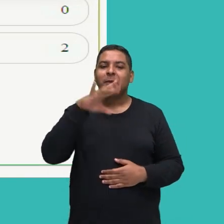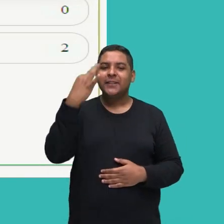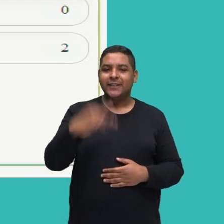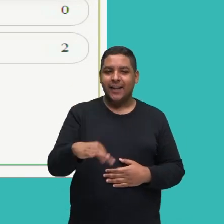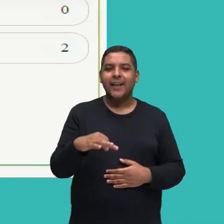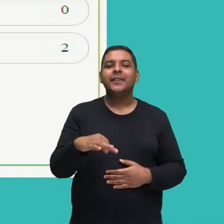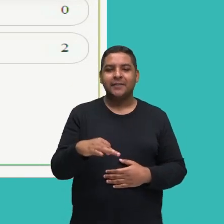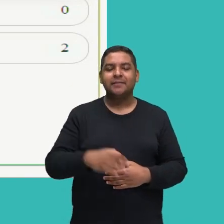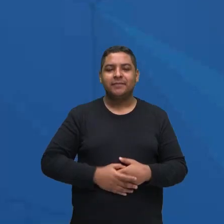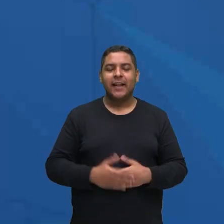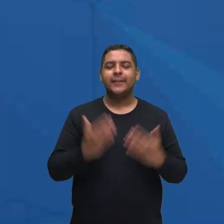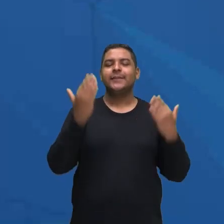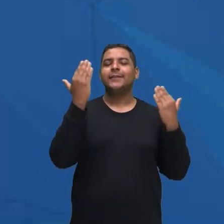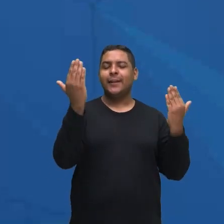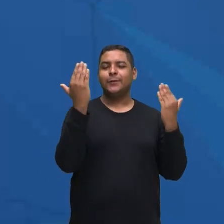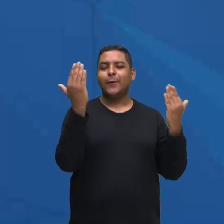só,